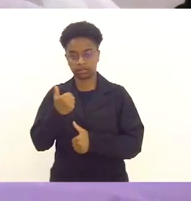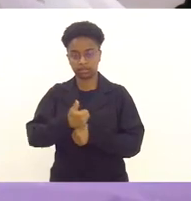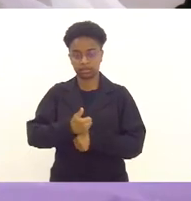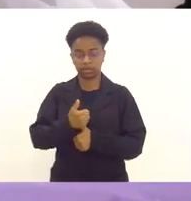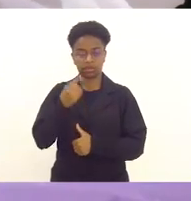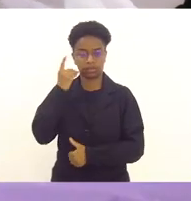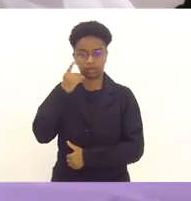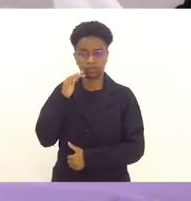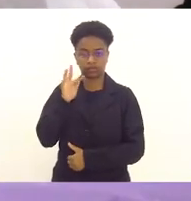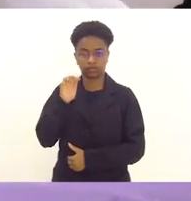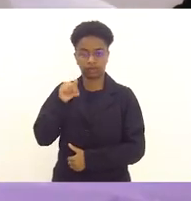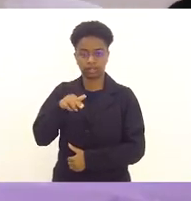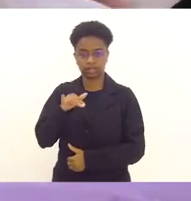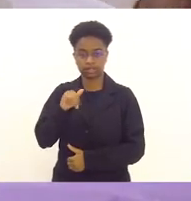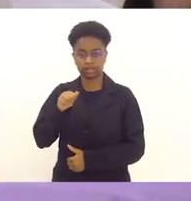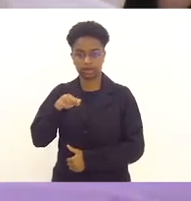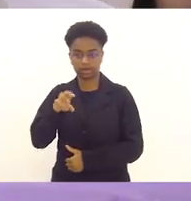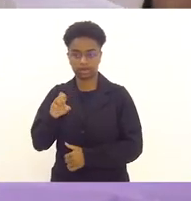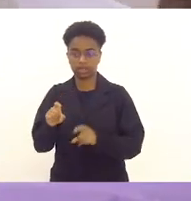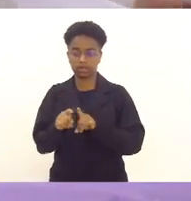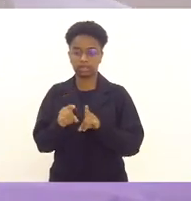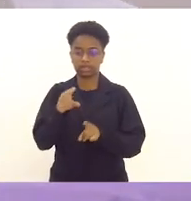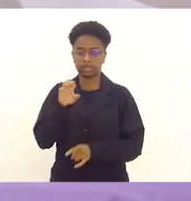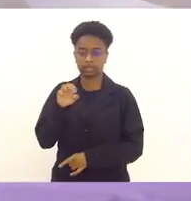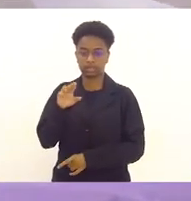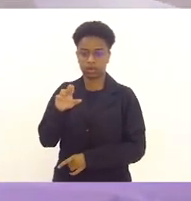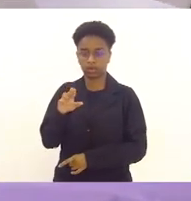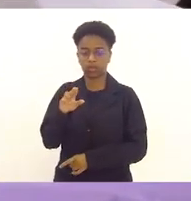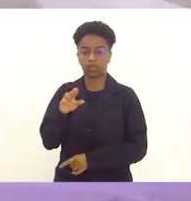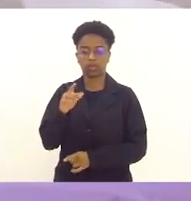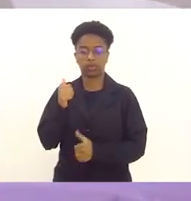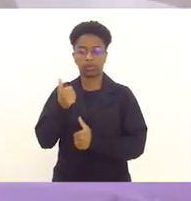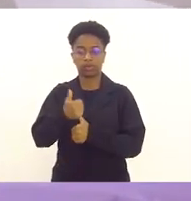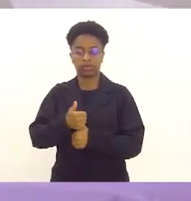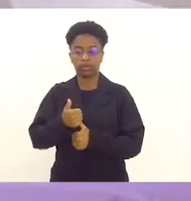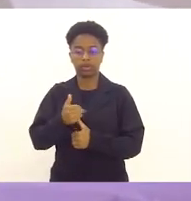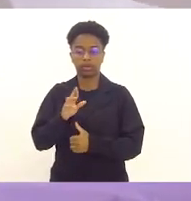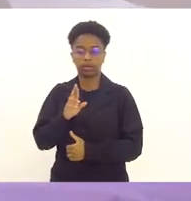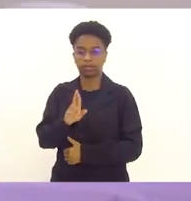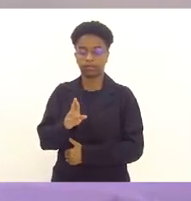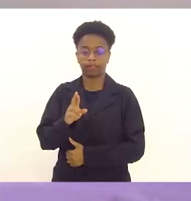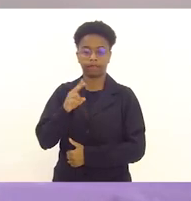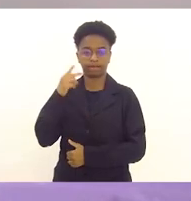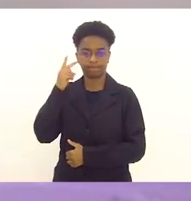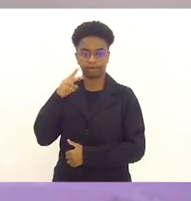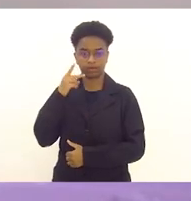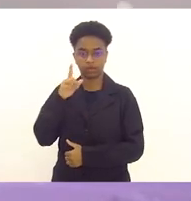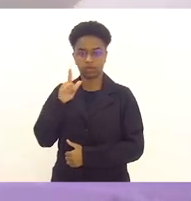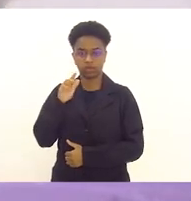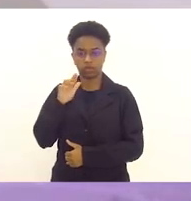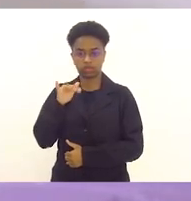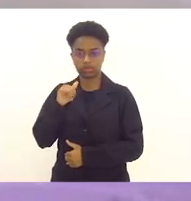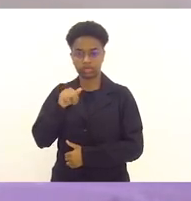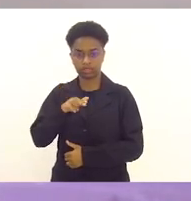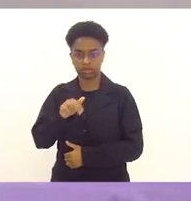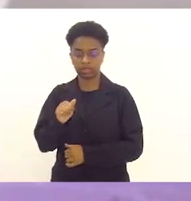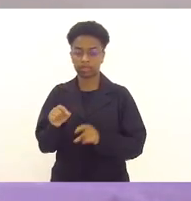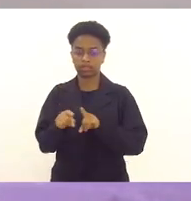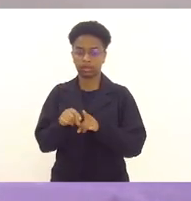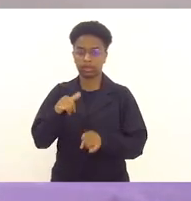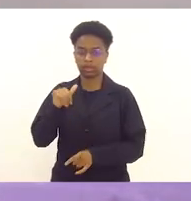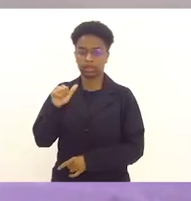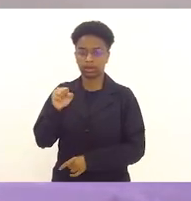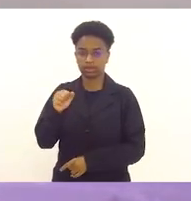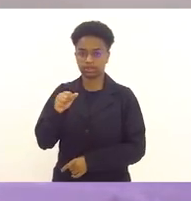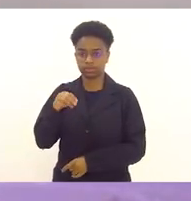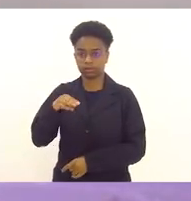Franciane Mota CEU Cavalcante do mandato da Deputado da vereadora Luciana boatê daí Yasmin